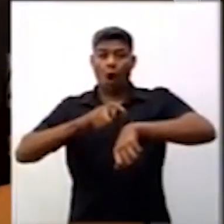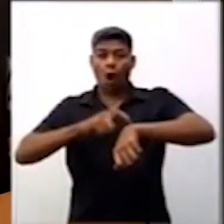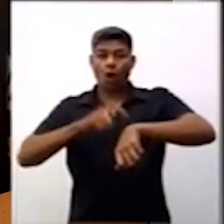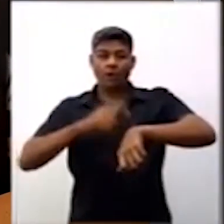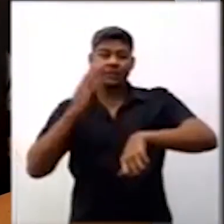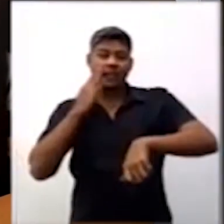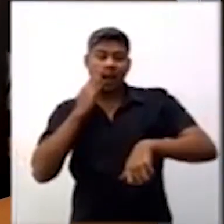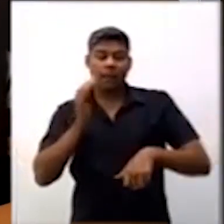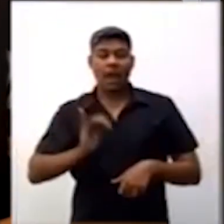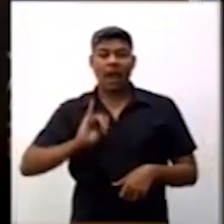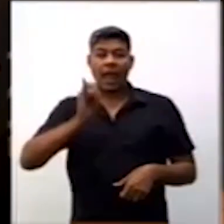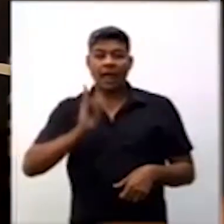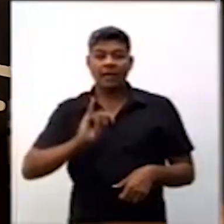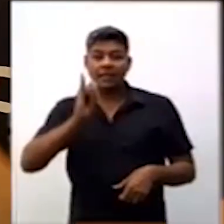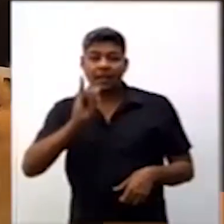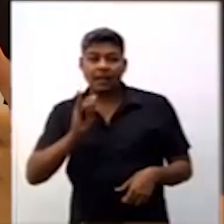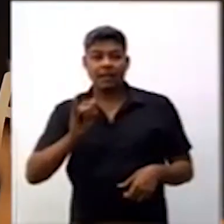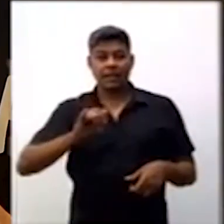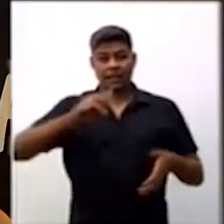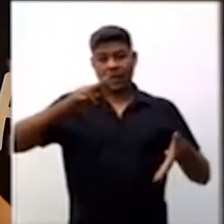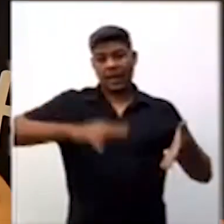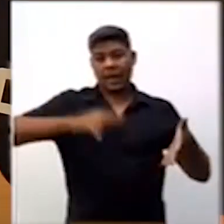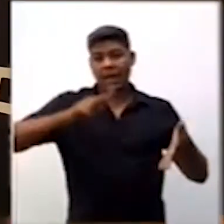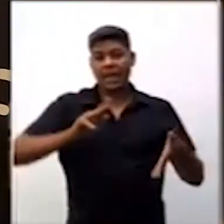grandeza energia elétrica que se lê